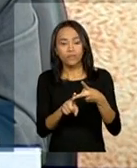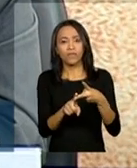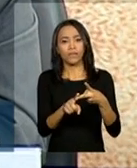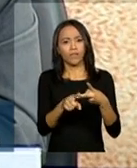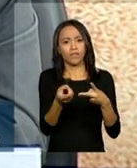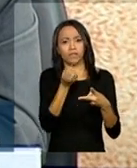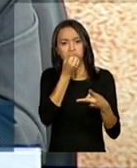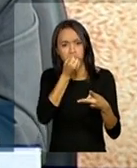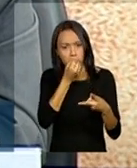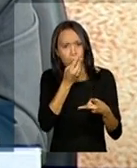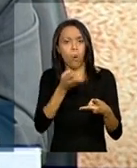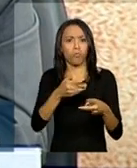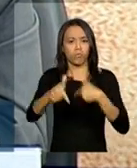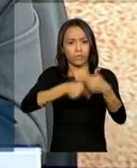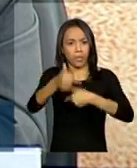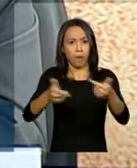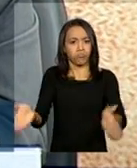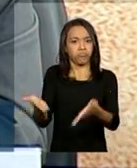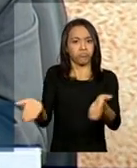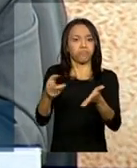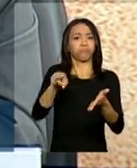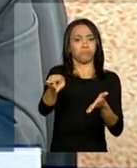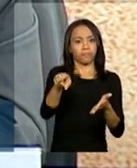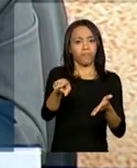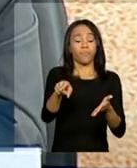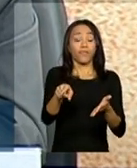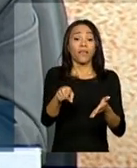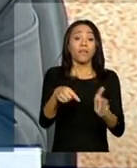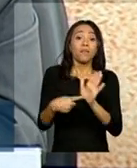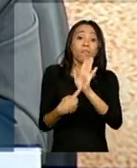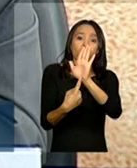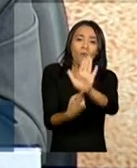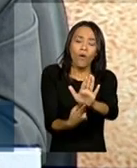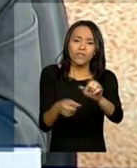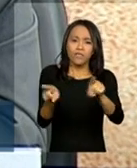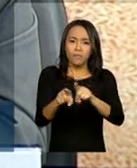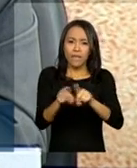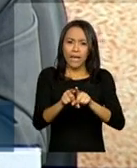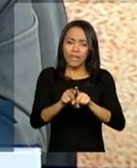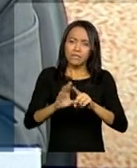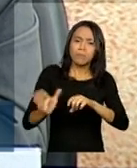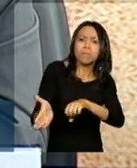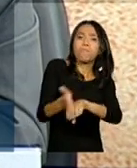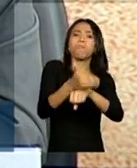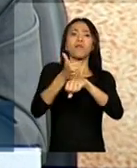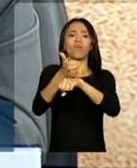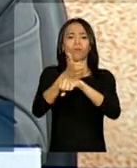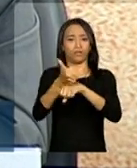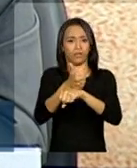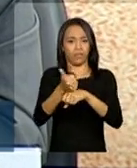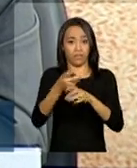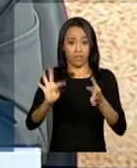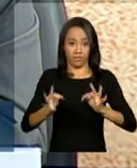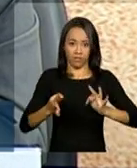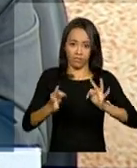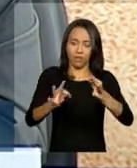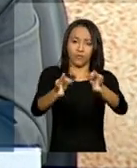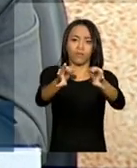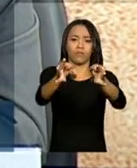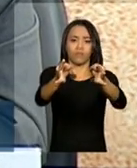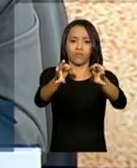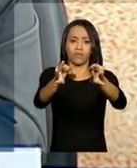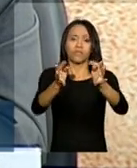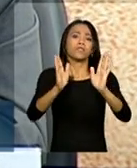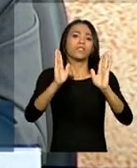inovadora ela incorpora também as melhorias tecnológicas já está no pipeline da da